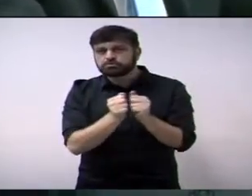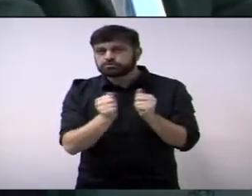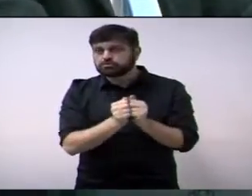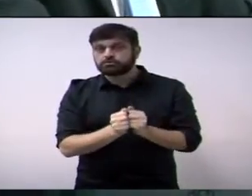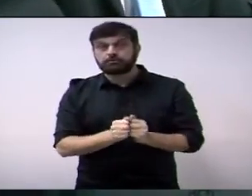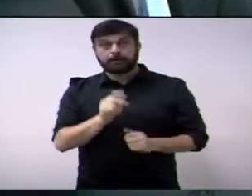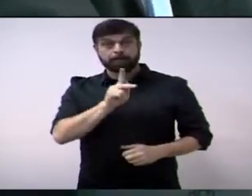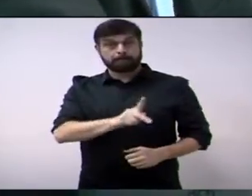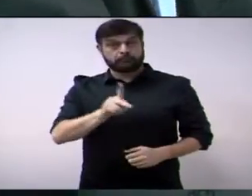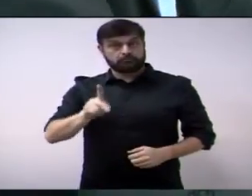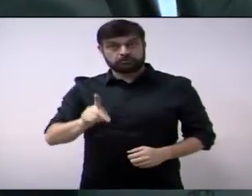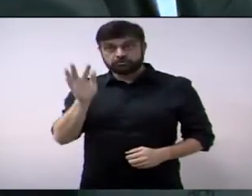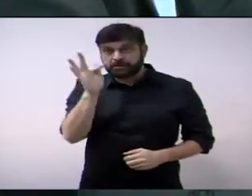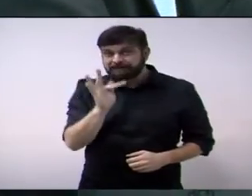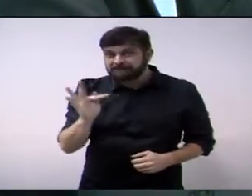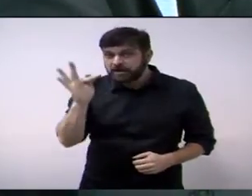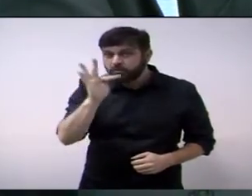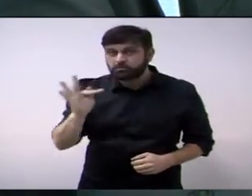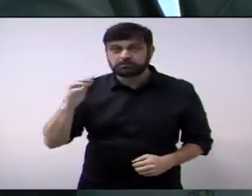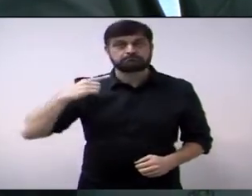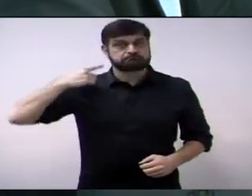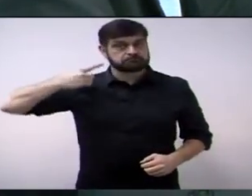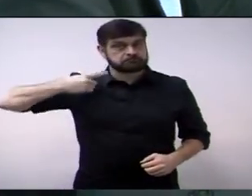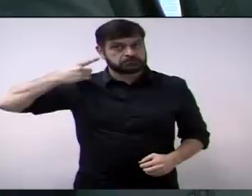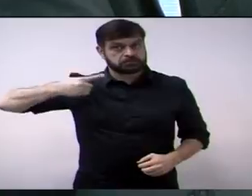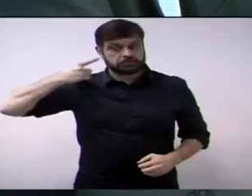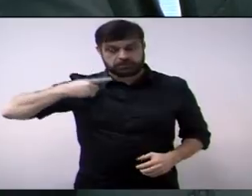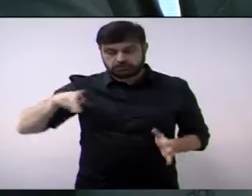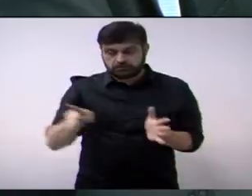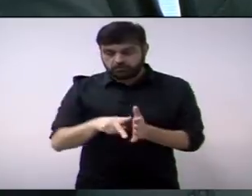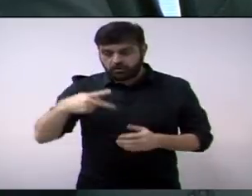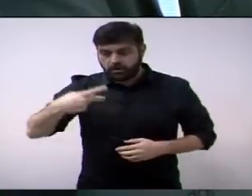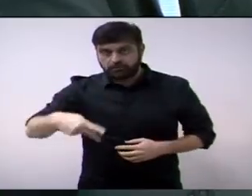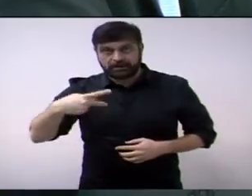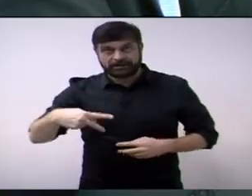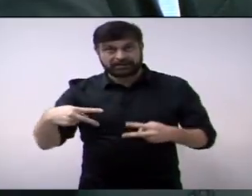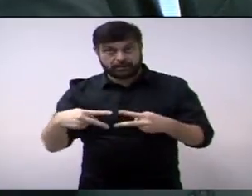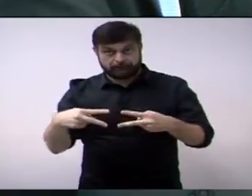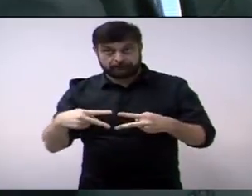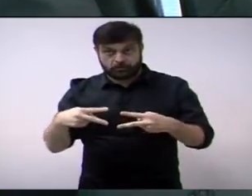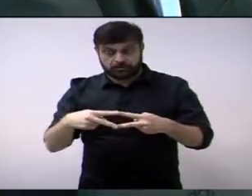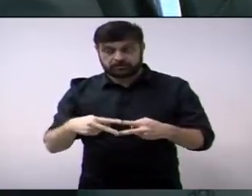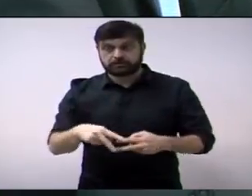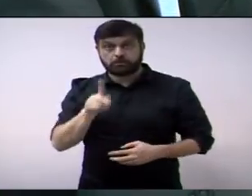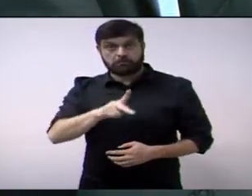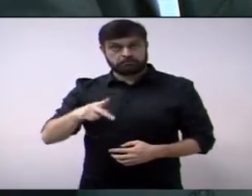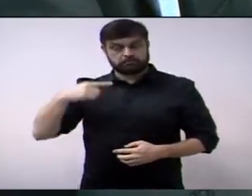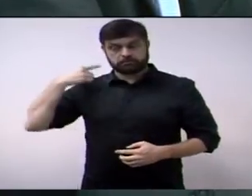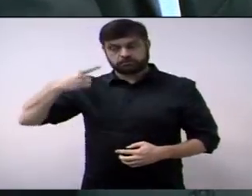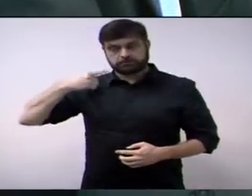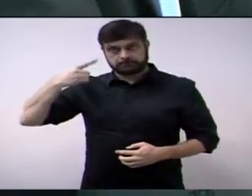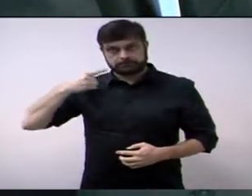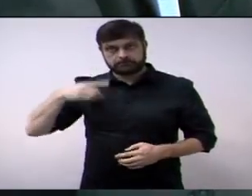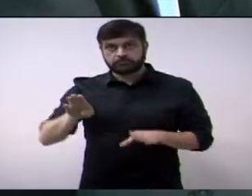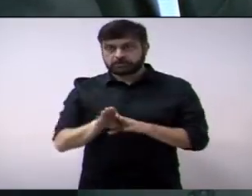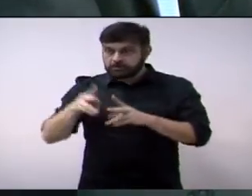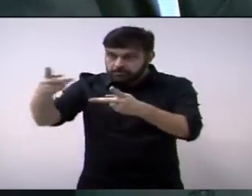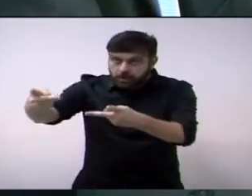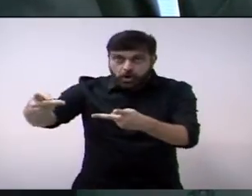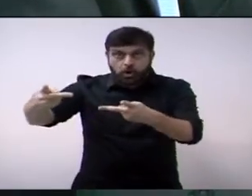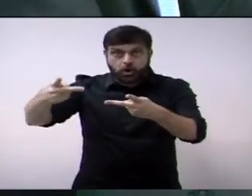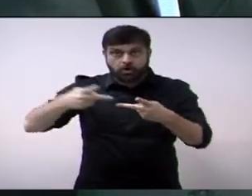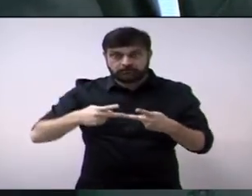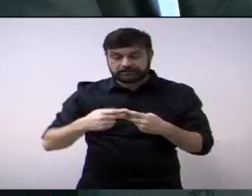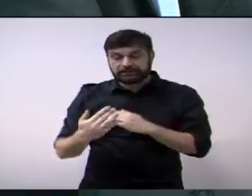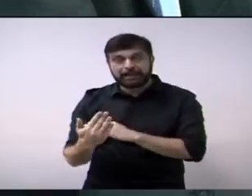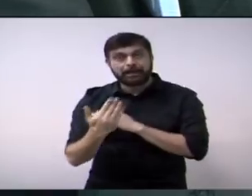grandes professoras da Faculdade de Direito aqui da cidade de Paulínia, a doutora Flávia, onde eu também fiz um convite para